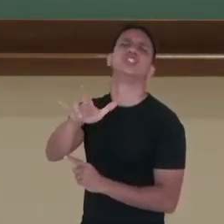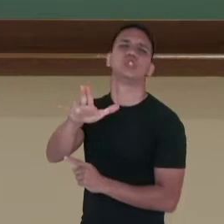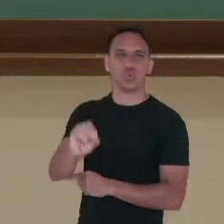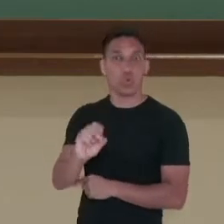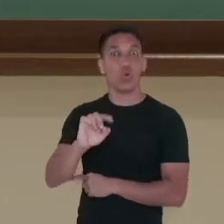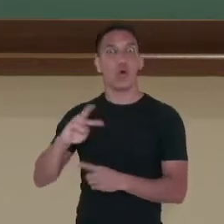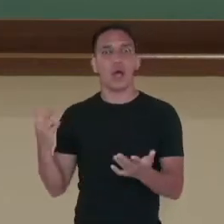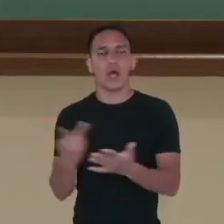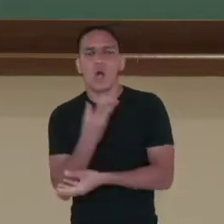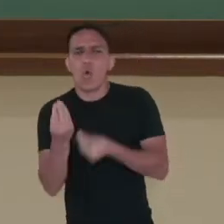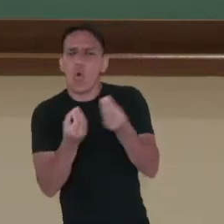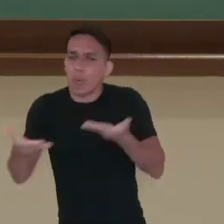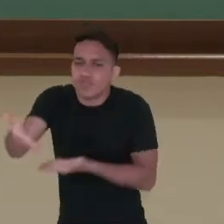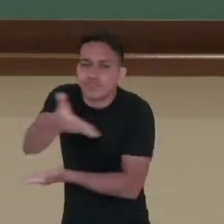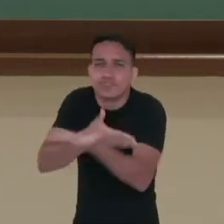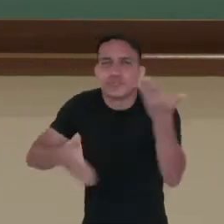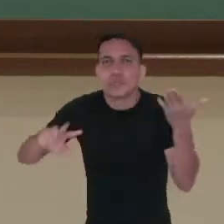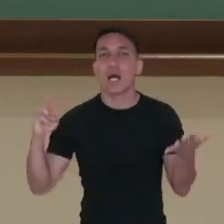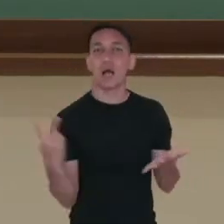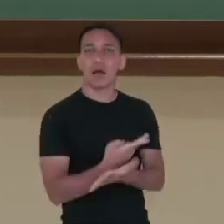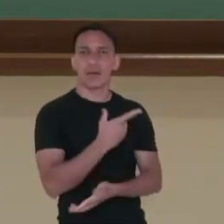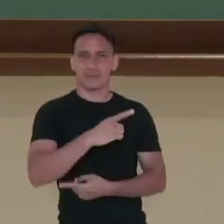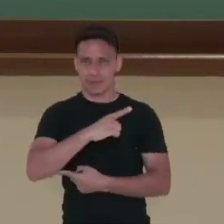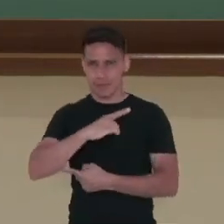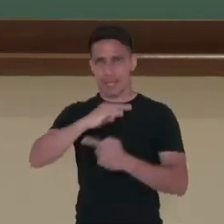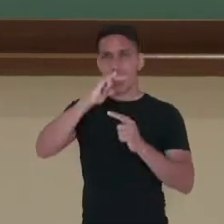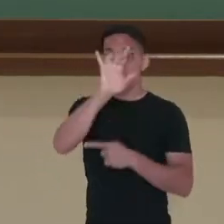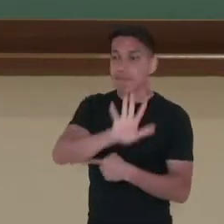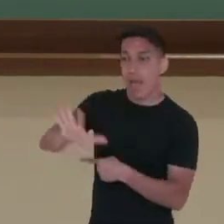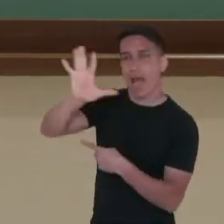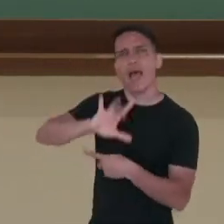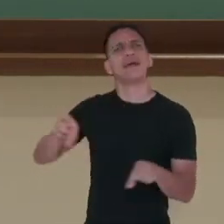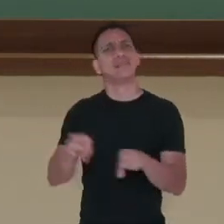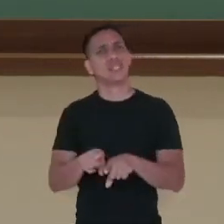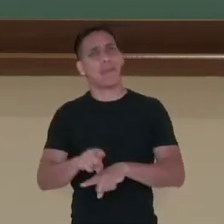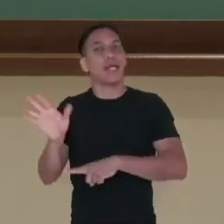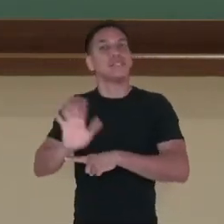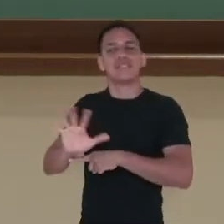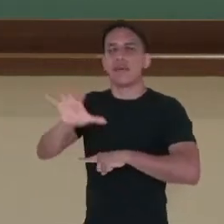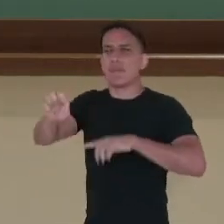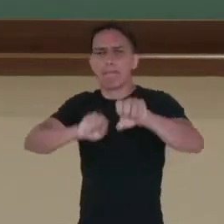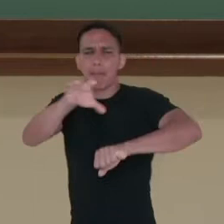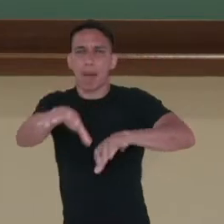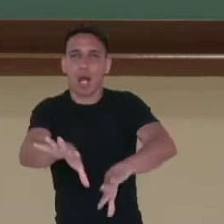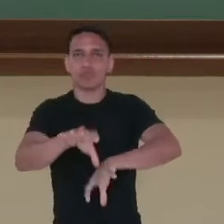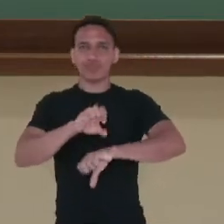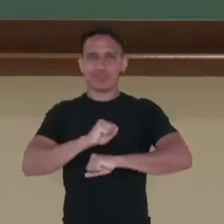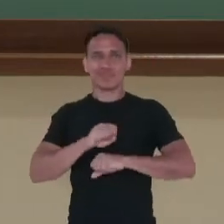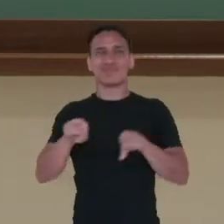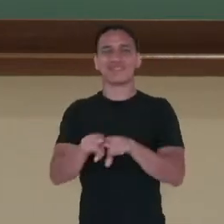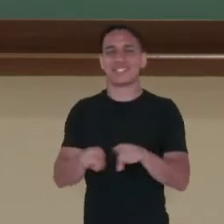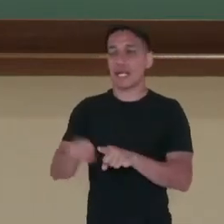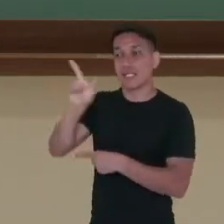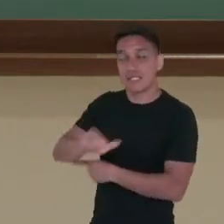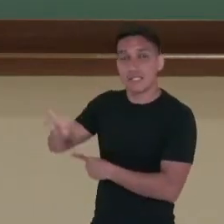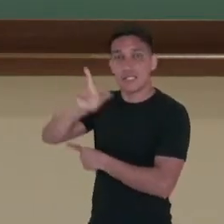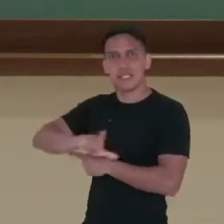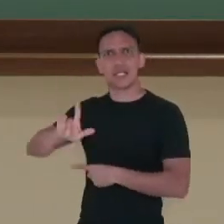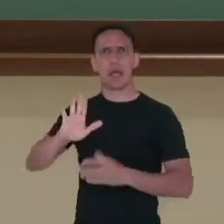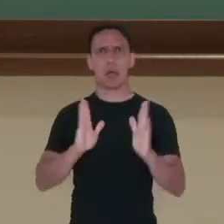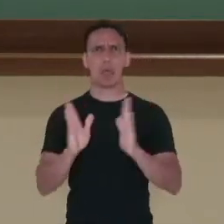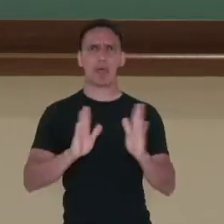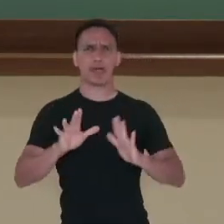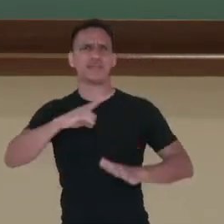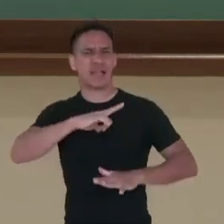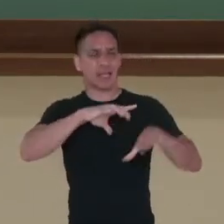daquela sociedade, daquelas imagens que, inclusive o cinema se apropriou muito, né? A literatura medieval, dos castelos,